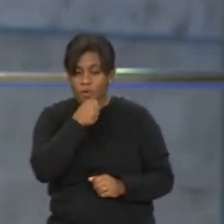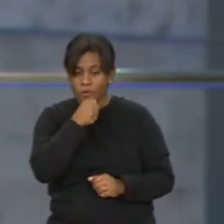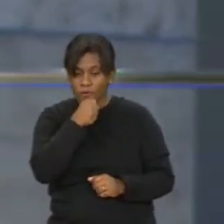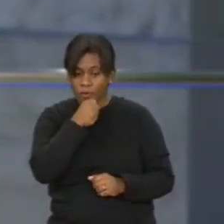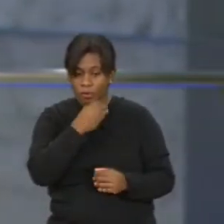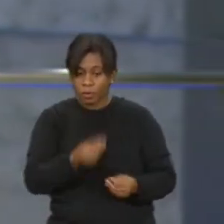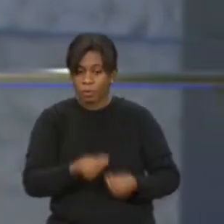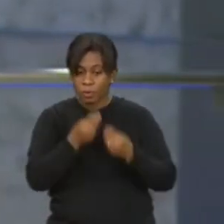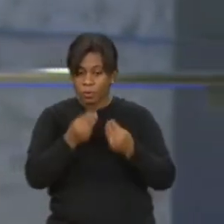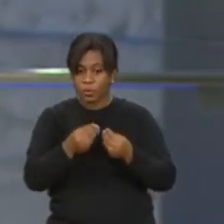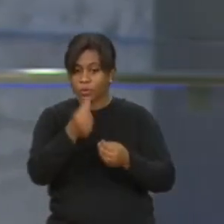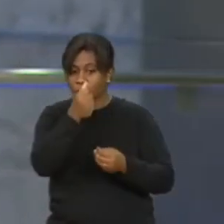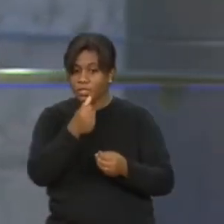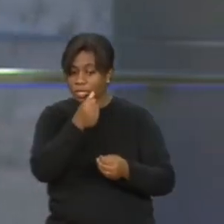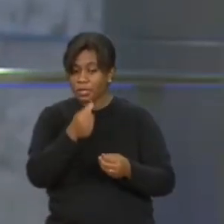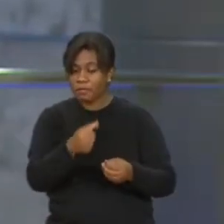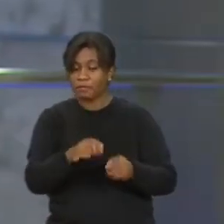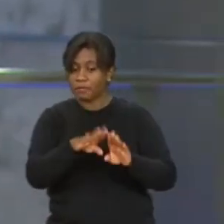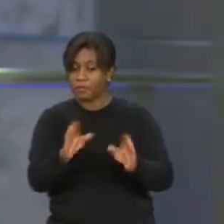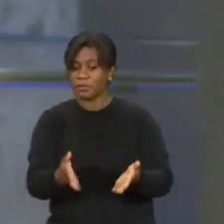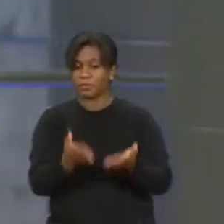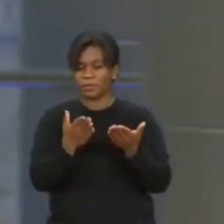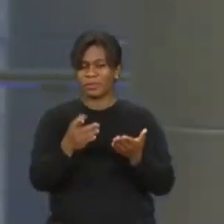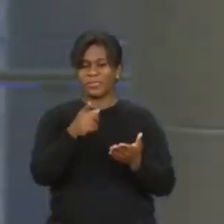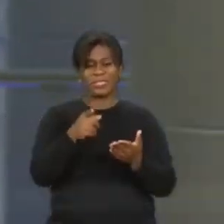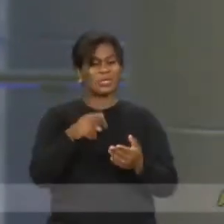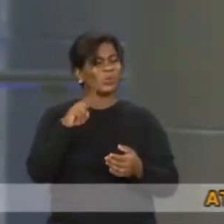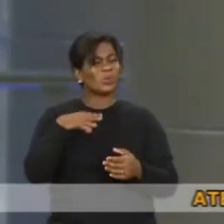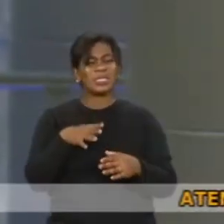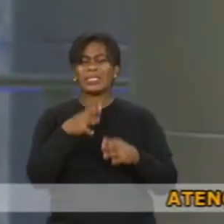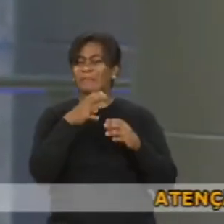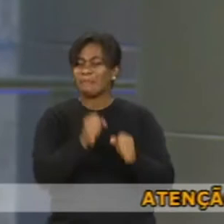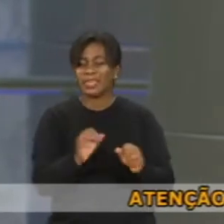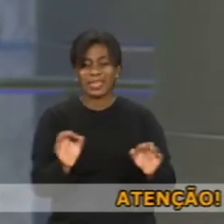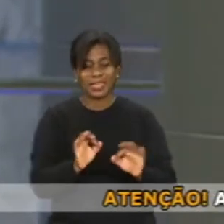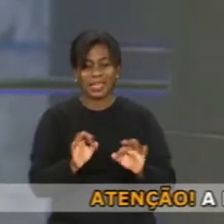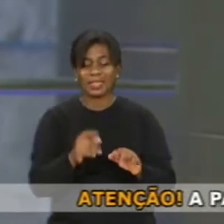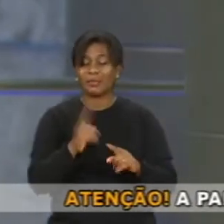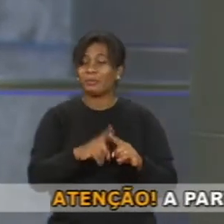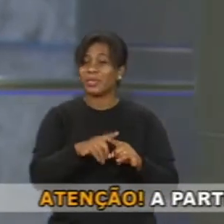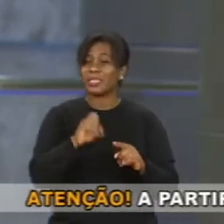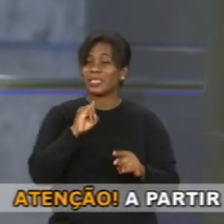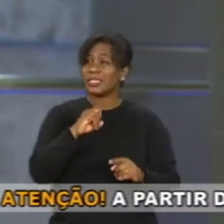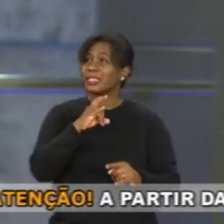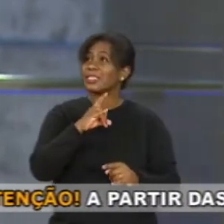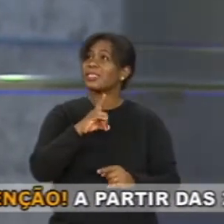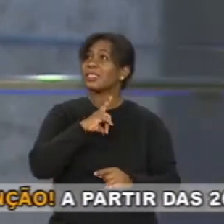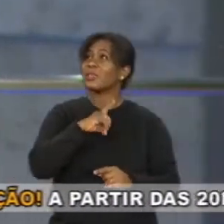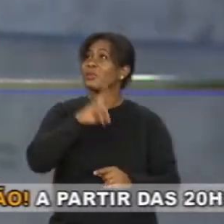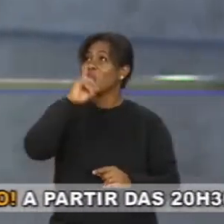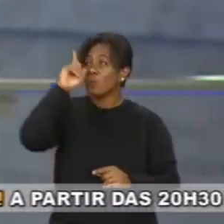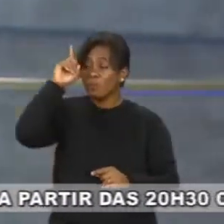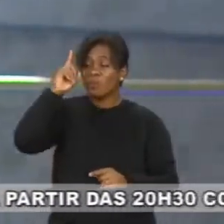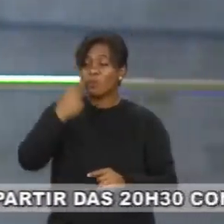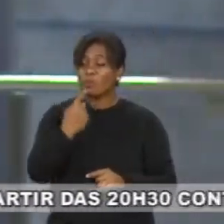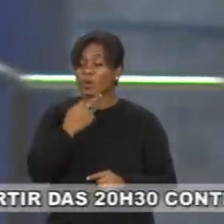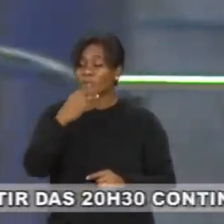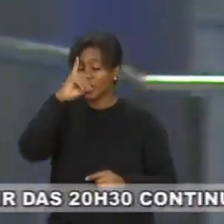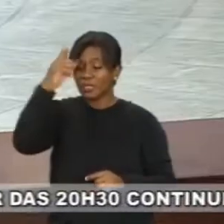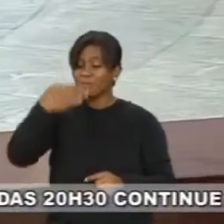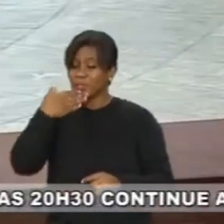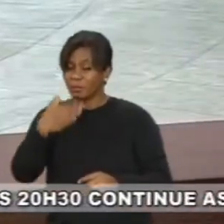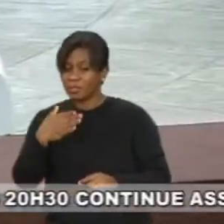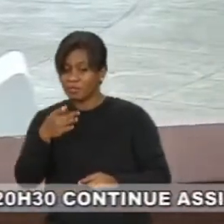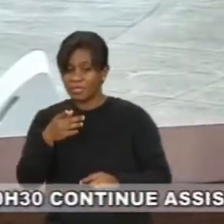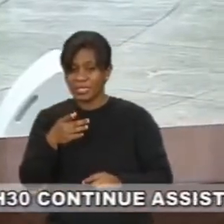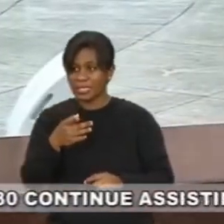a nada, porque se tem alguma coisa que Deus está te pedindo e você não quer dar, é porque isso aí já tomou lugar de Deus.